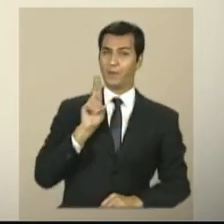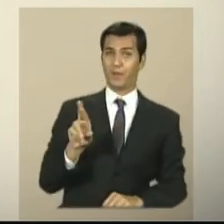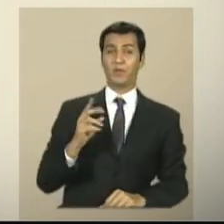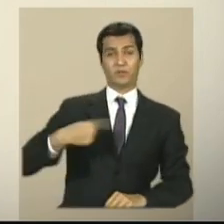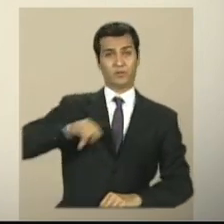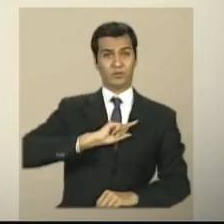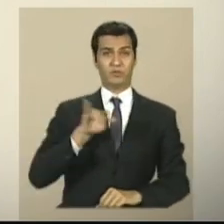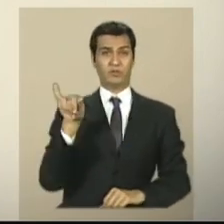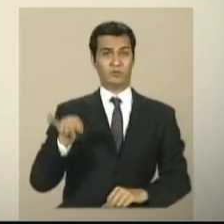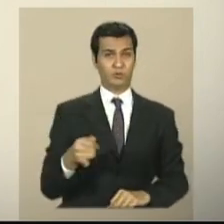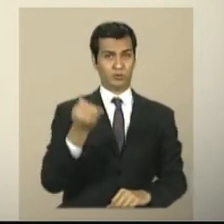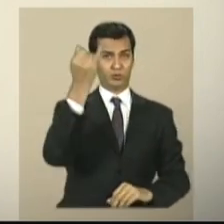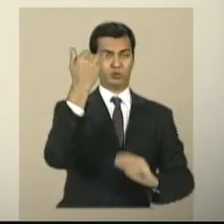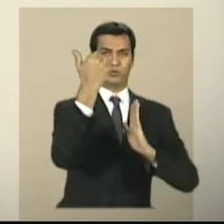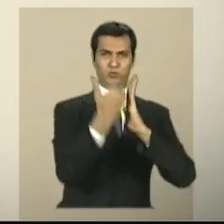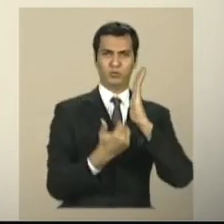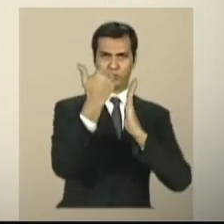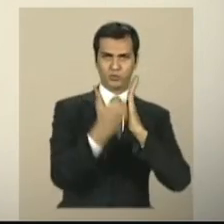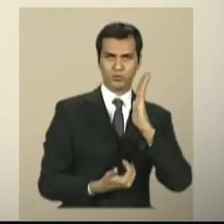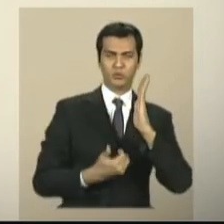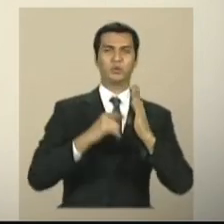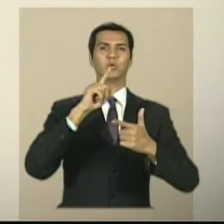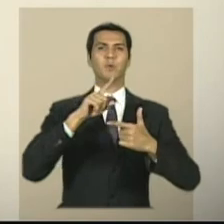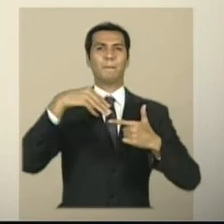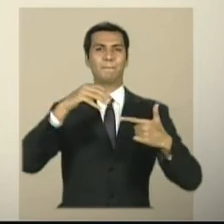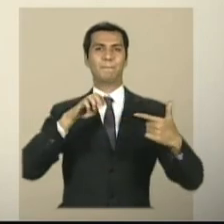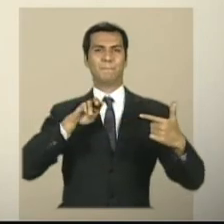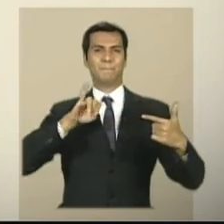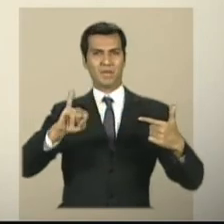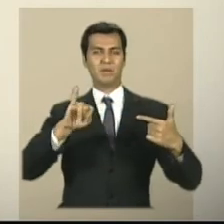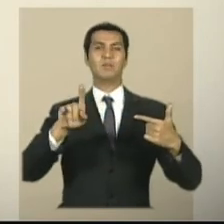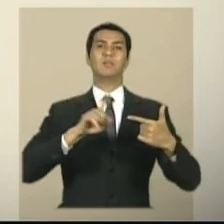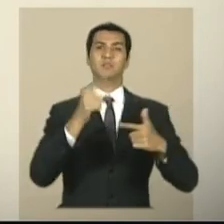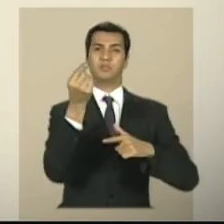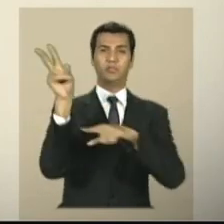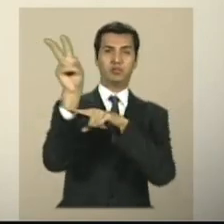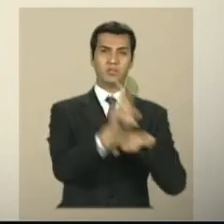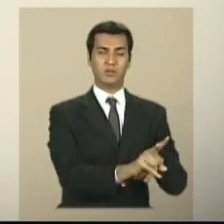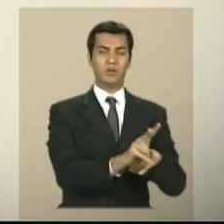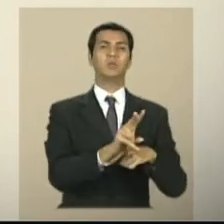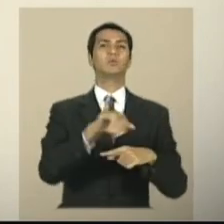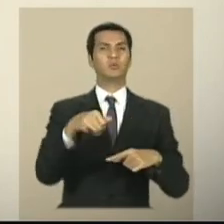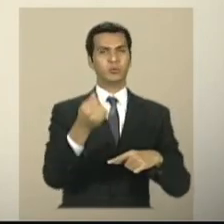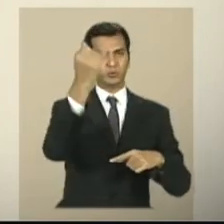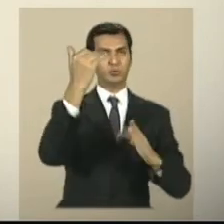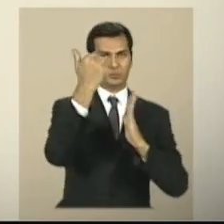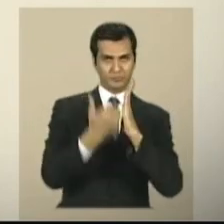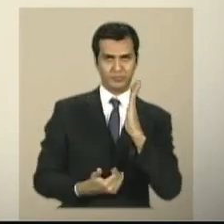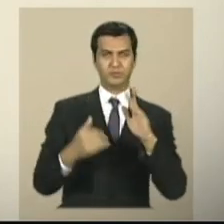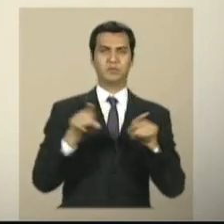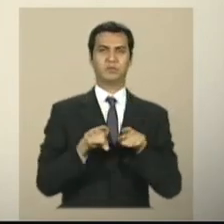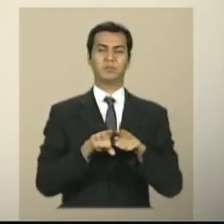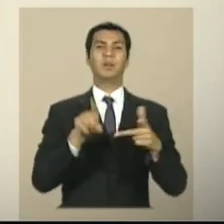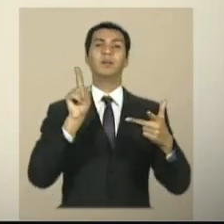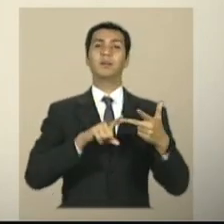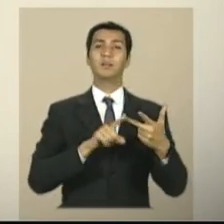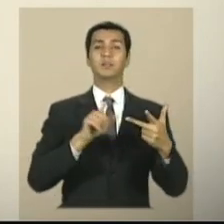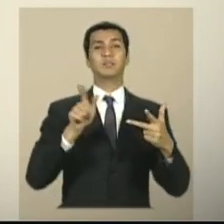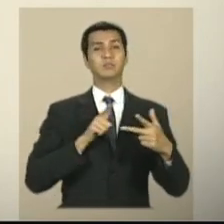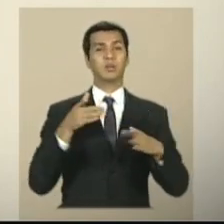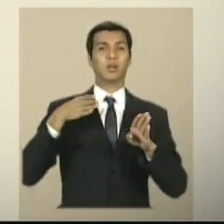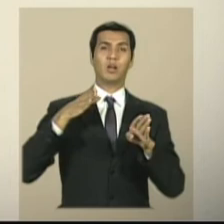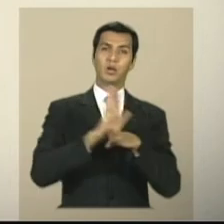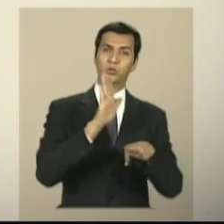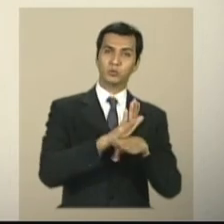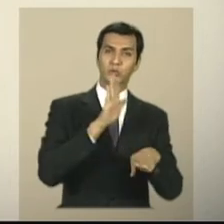tributo com mei e ampliando crédito com juros menores e garantindo a assistência técnica um microcrédito produtivo